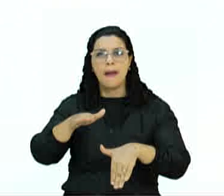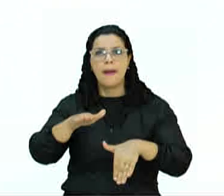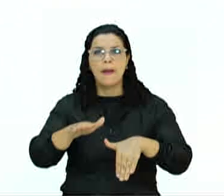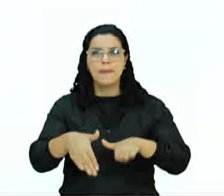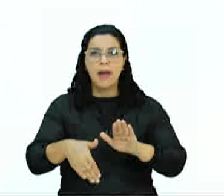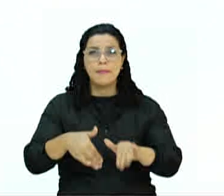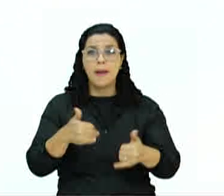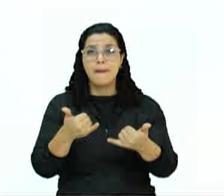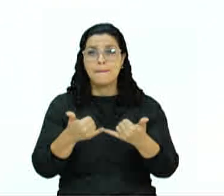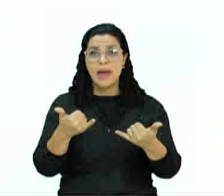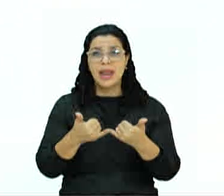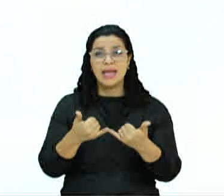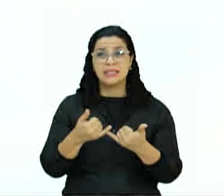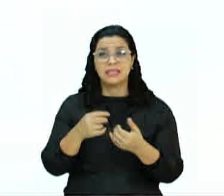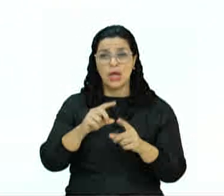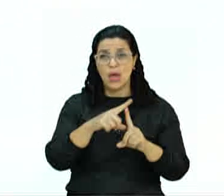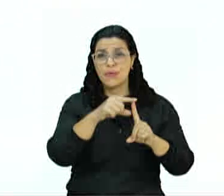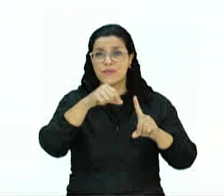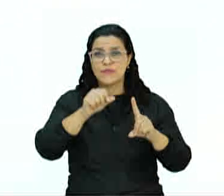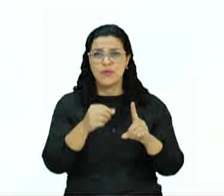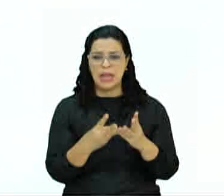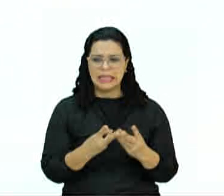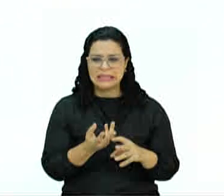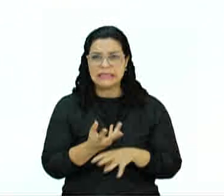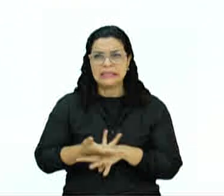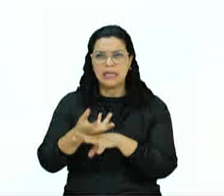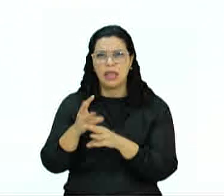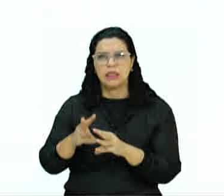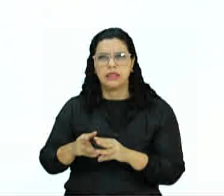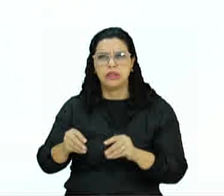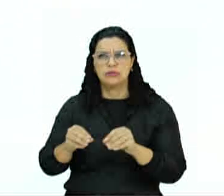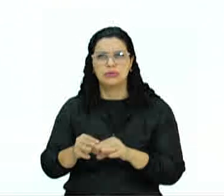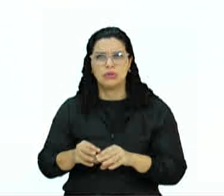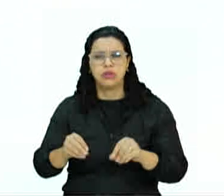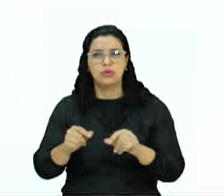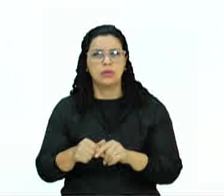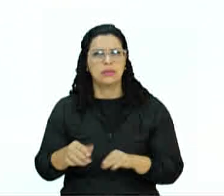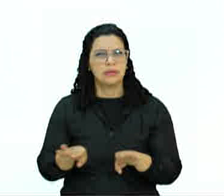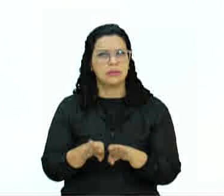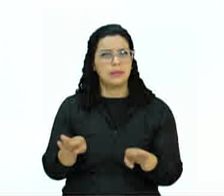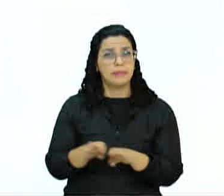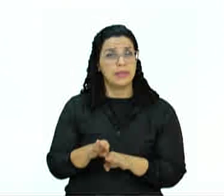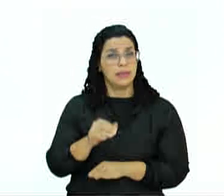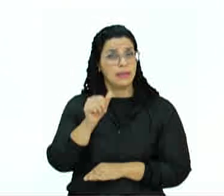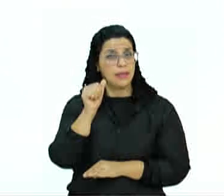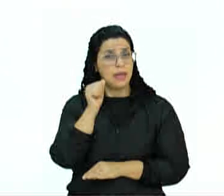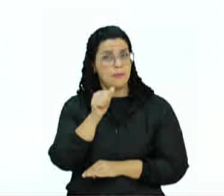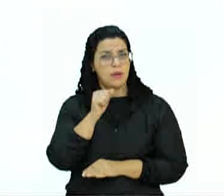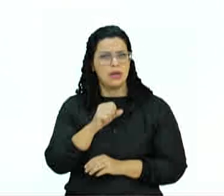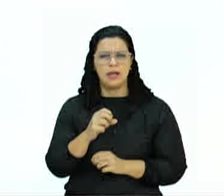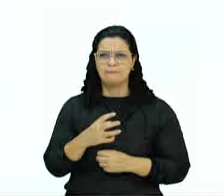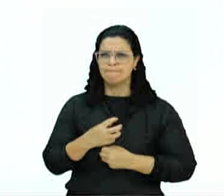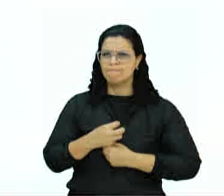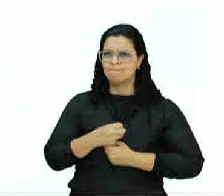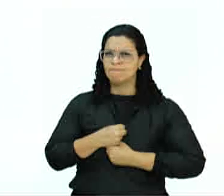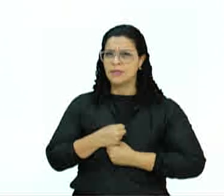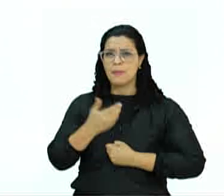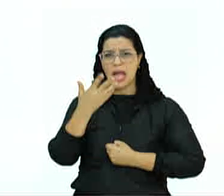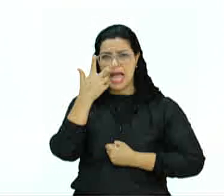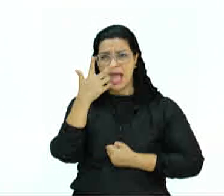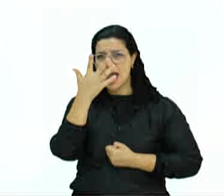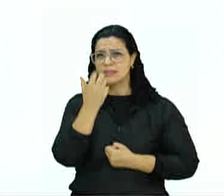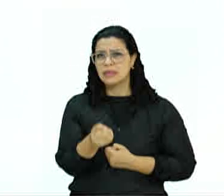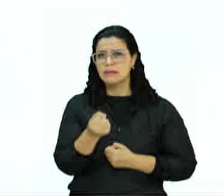som das folhas secas, trituradas sobre os pedregulhos. Amuada, mas obediente, ela se deixava conduzir como